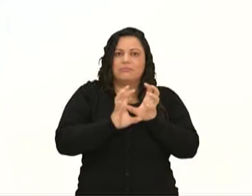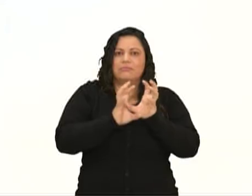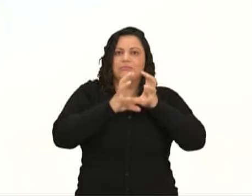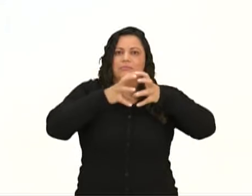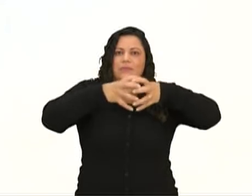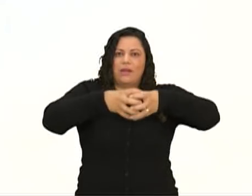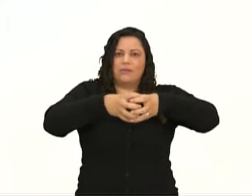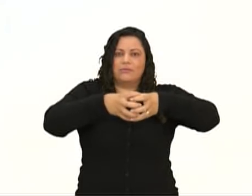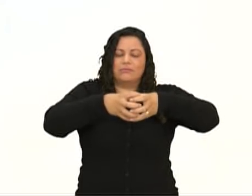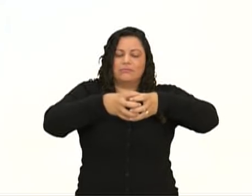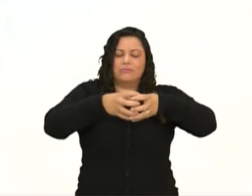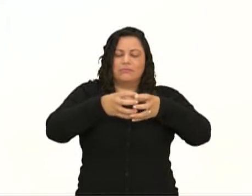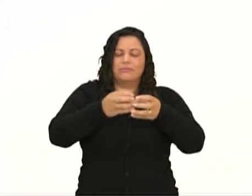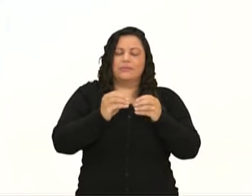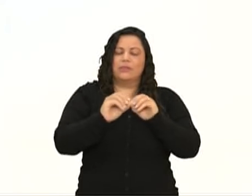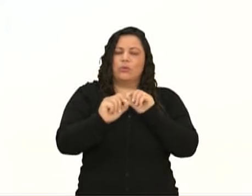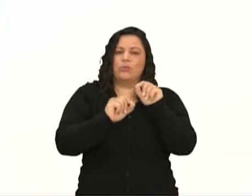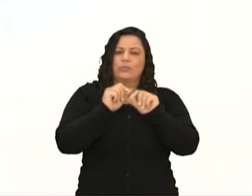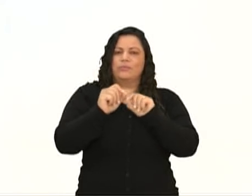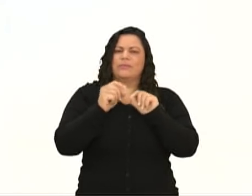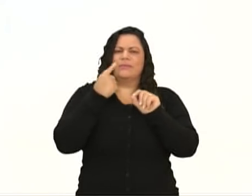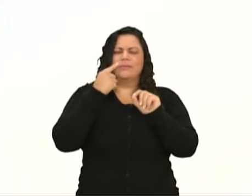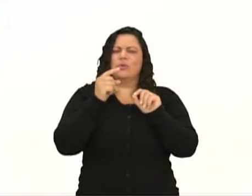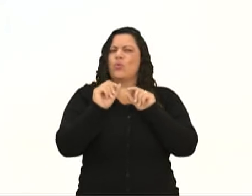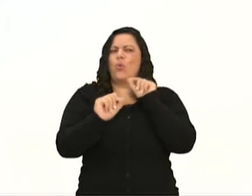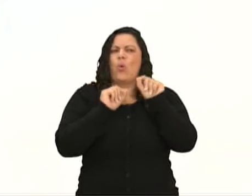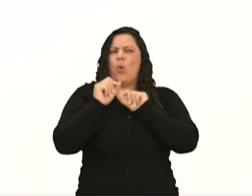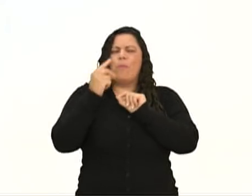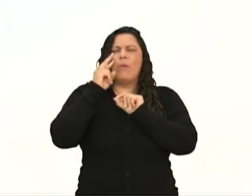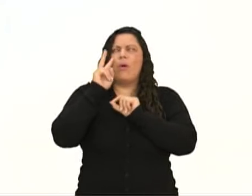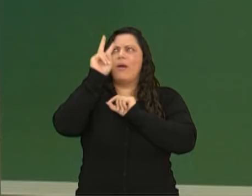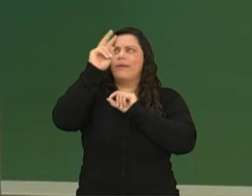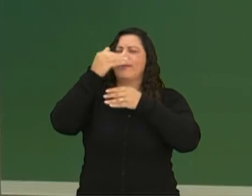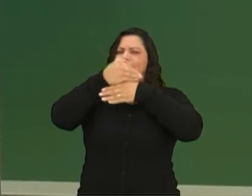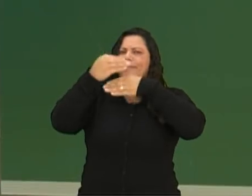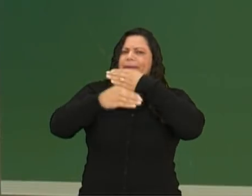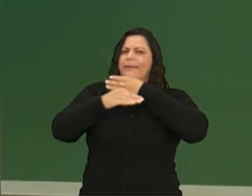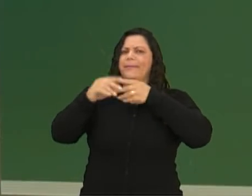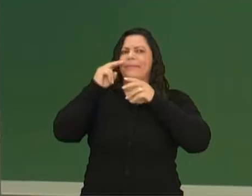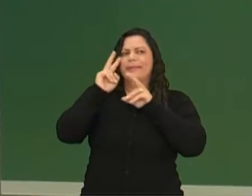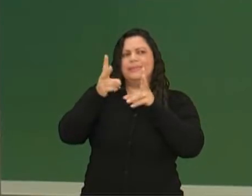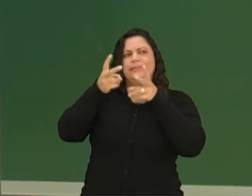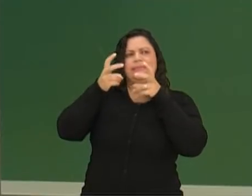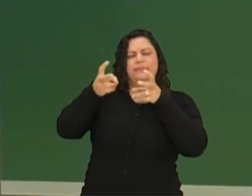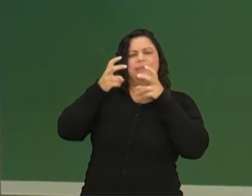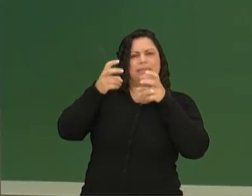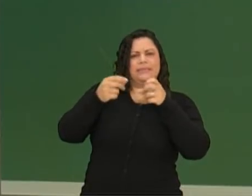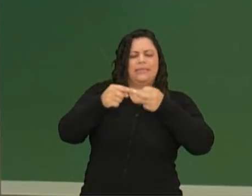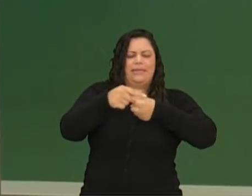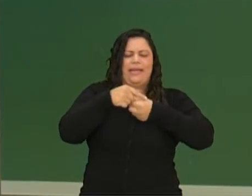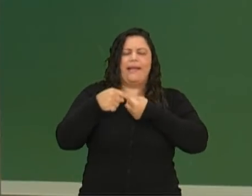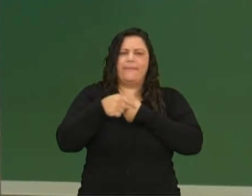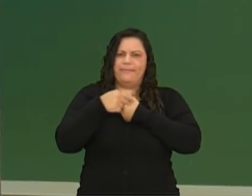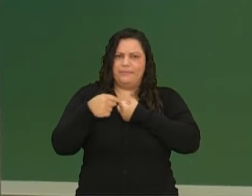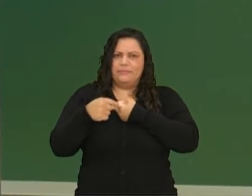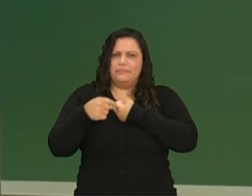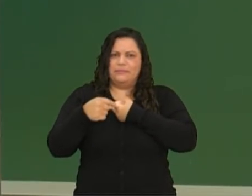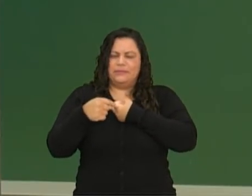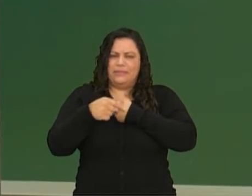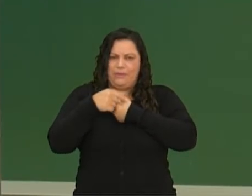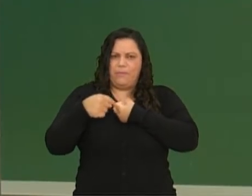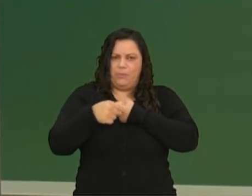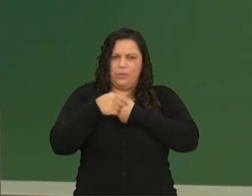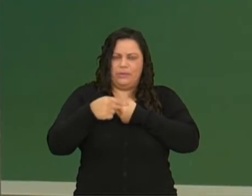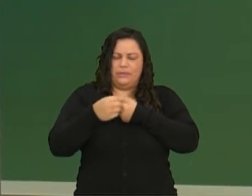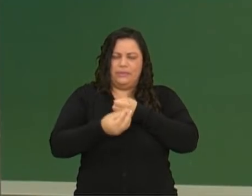bactéria, aquilo que está ameaçando o organismo. Então vamos olhar para essa imagem aqui, vamos imaginar que essa bolinha é uma bactéria que invadiu